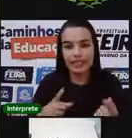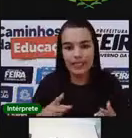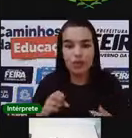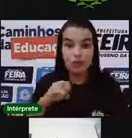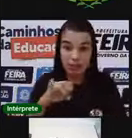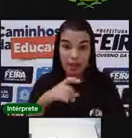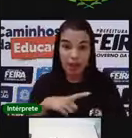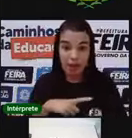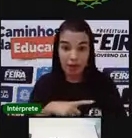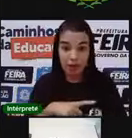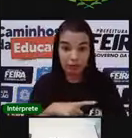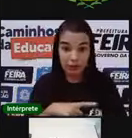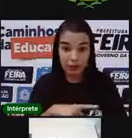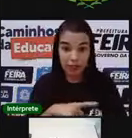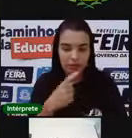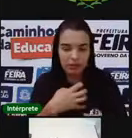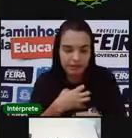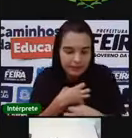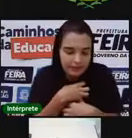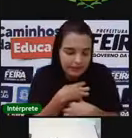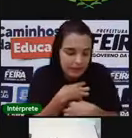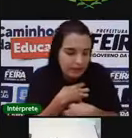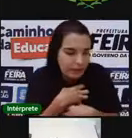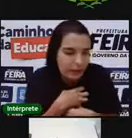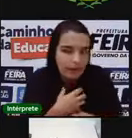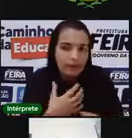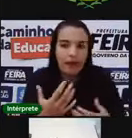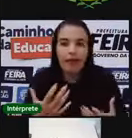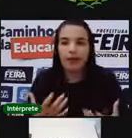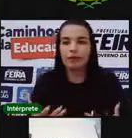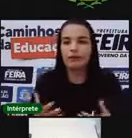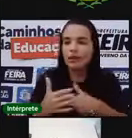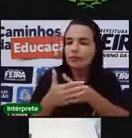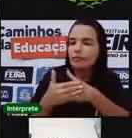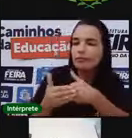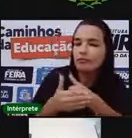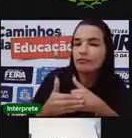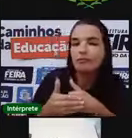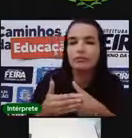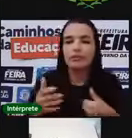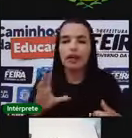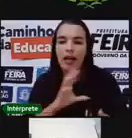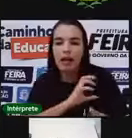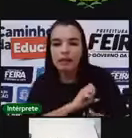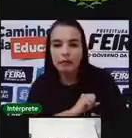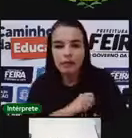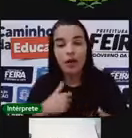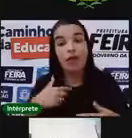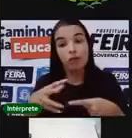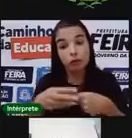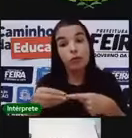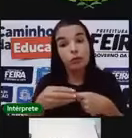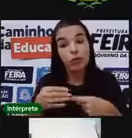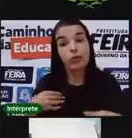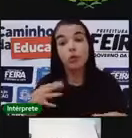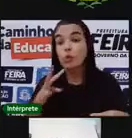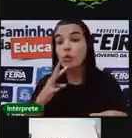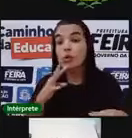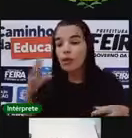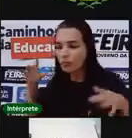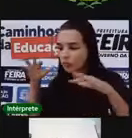eu tiver uma sensibilidade afetiva, fraterna, eu vou usar todo o meu